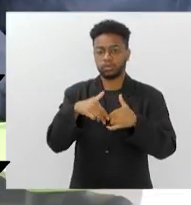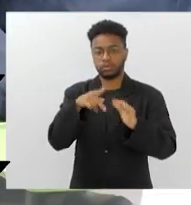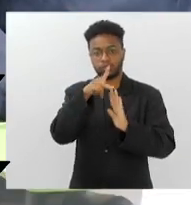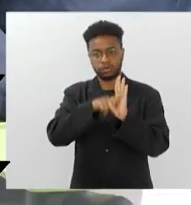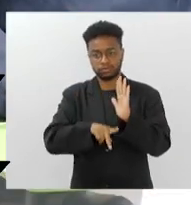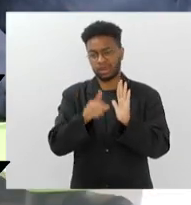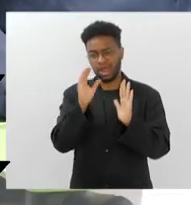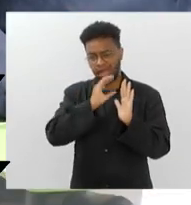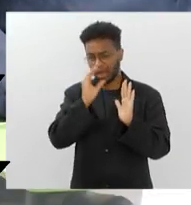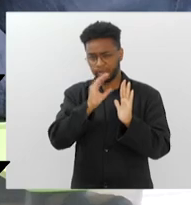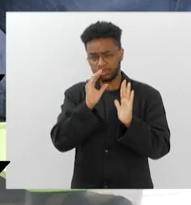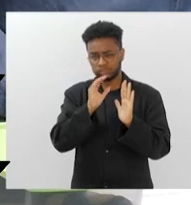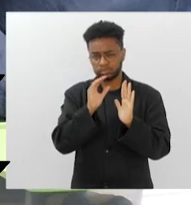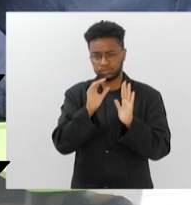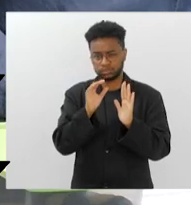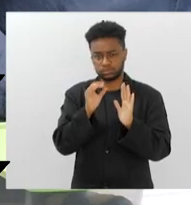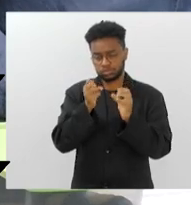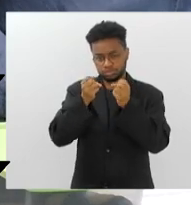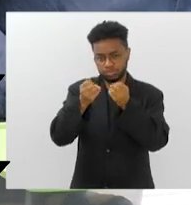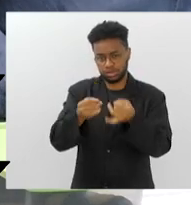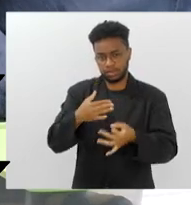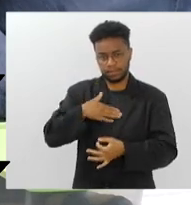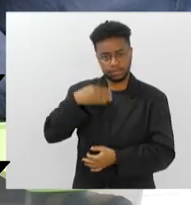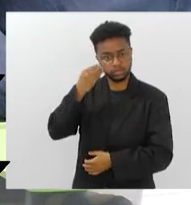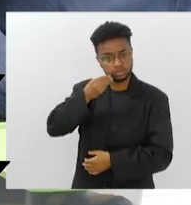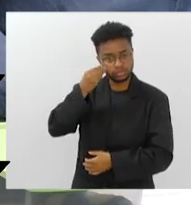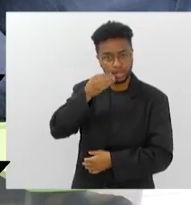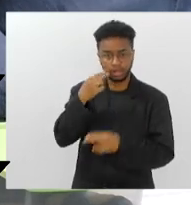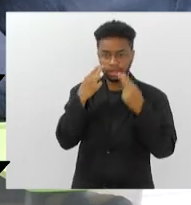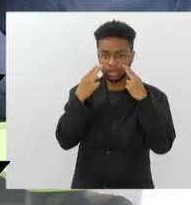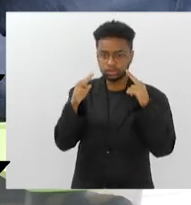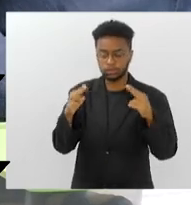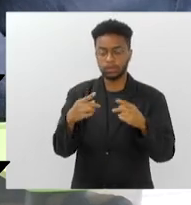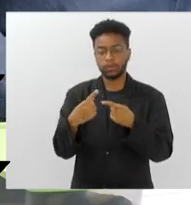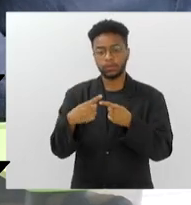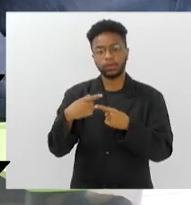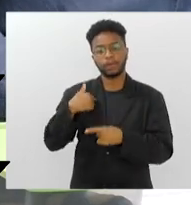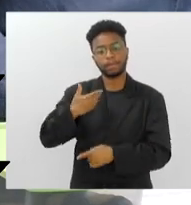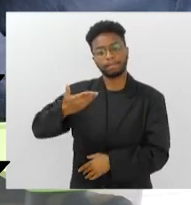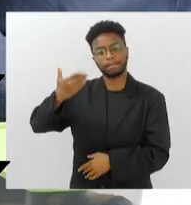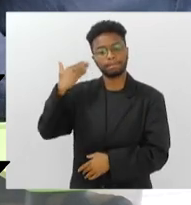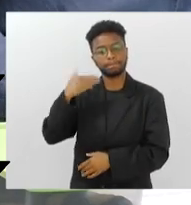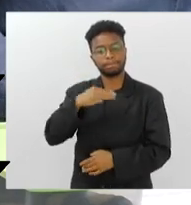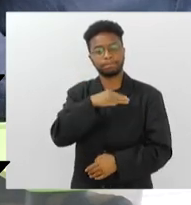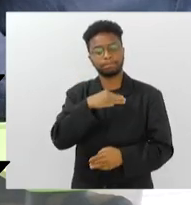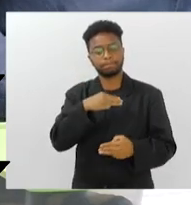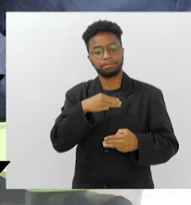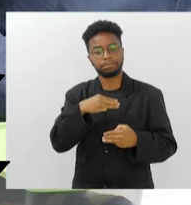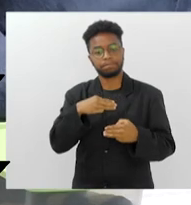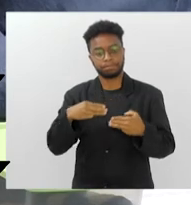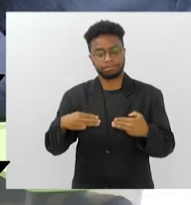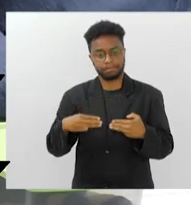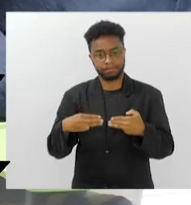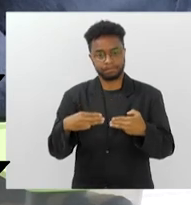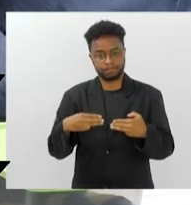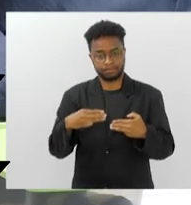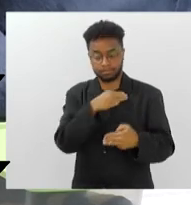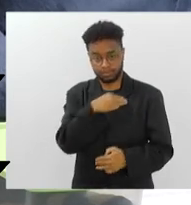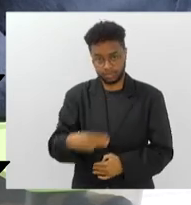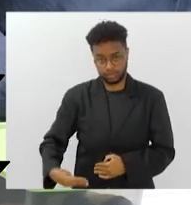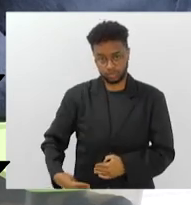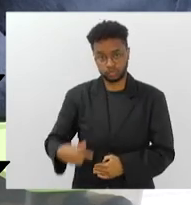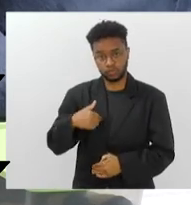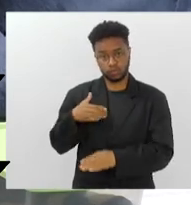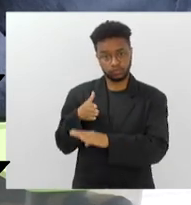rapidíssimo testemunho aqui no tempo que eu que eu que eu fui Ministro eu tive uma época lá em